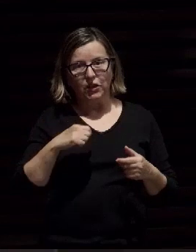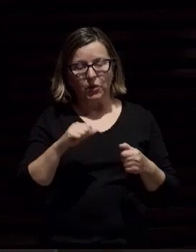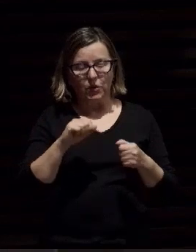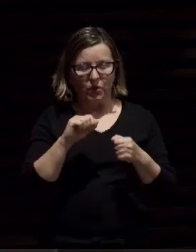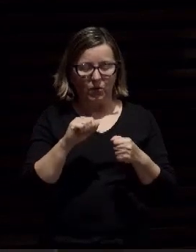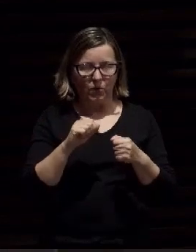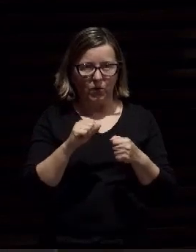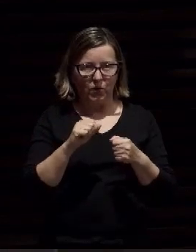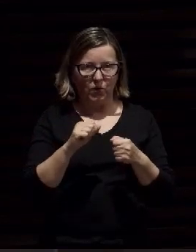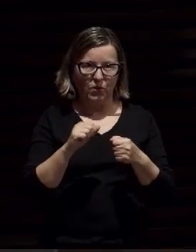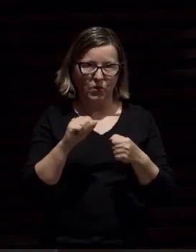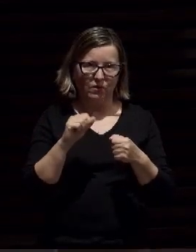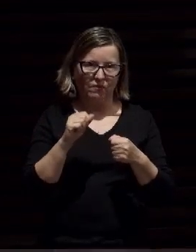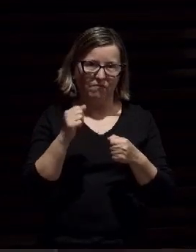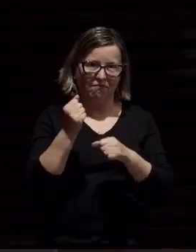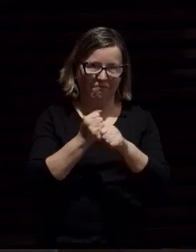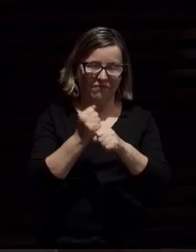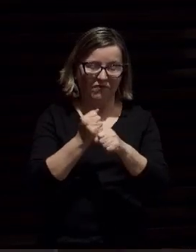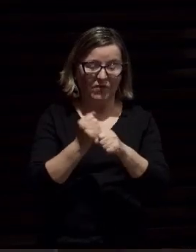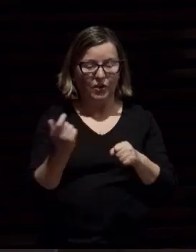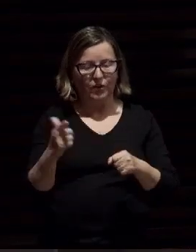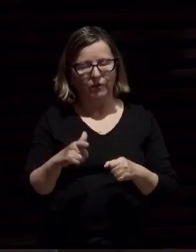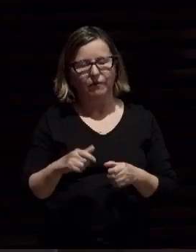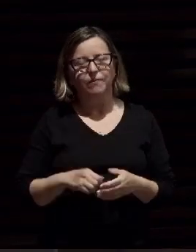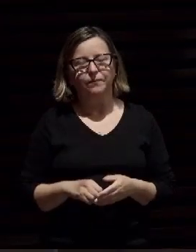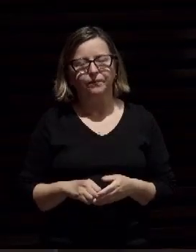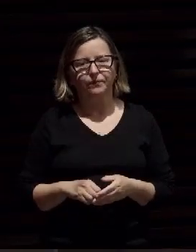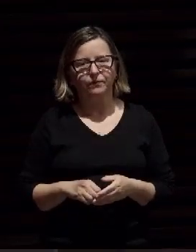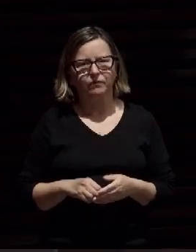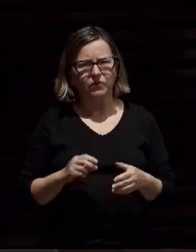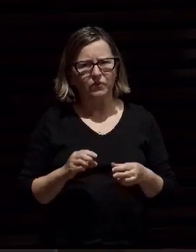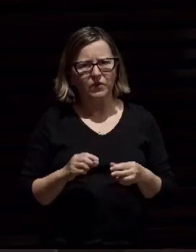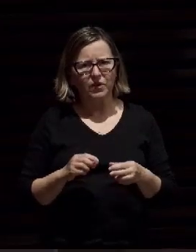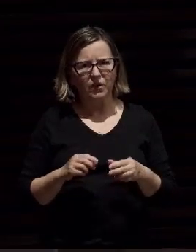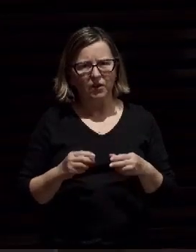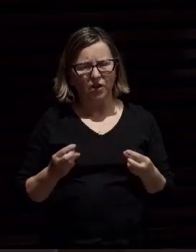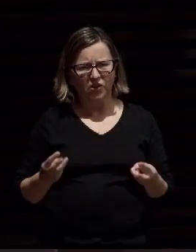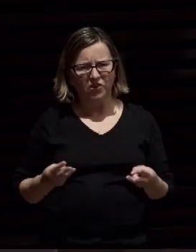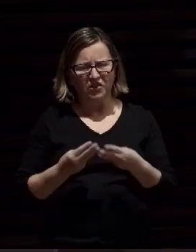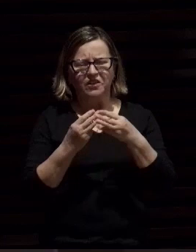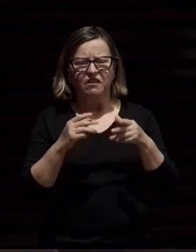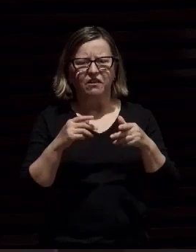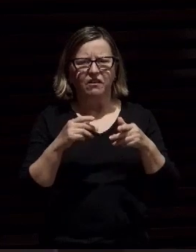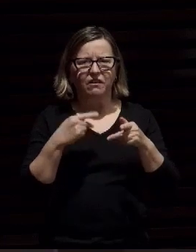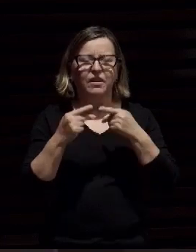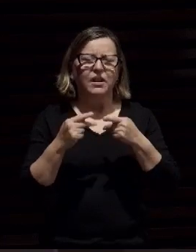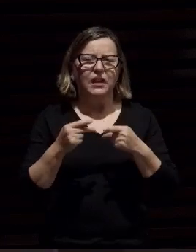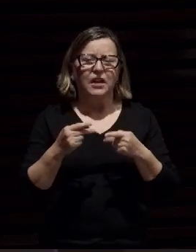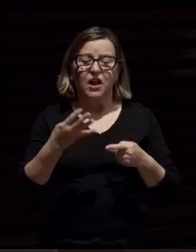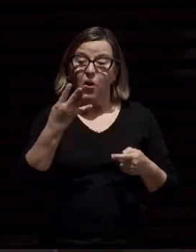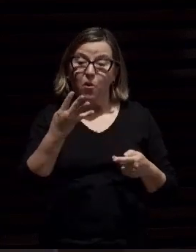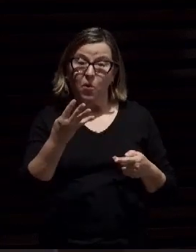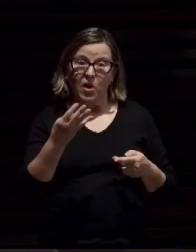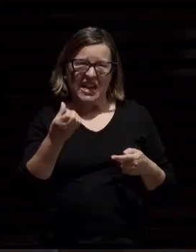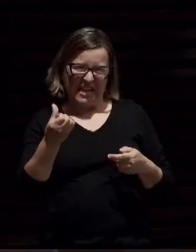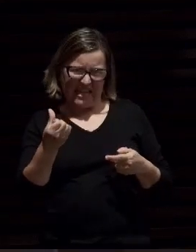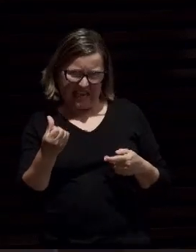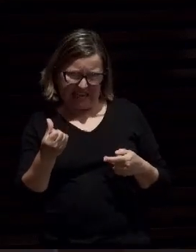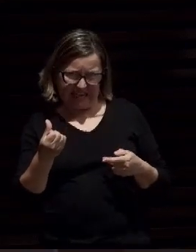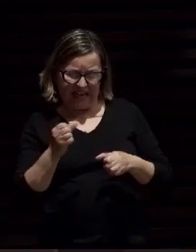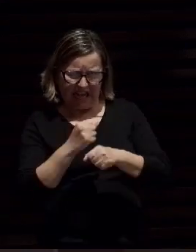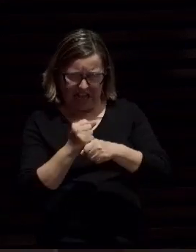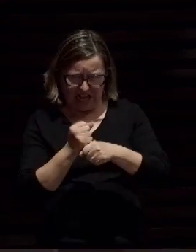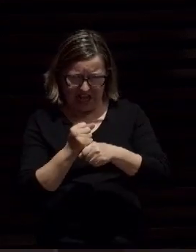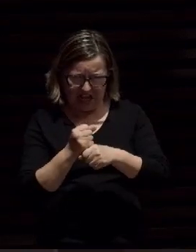em 46 anos foi edificado este santuário, e tu em 3 dias